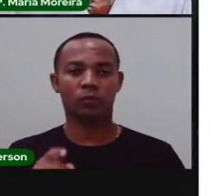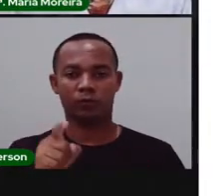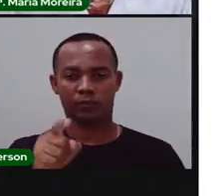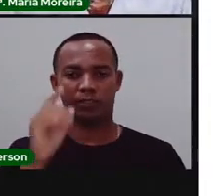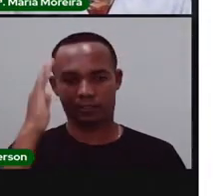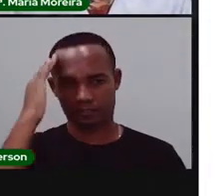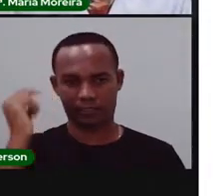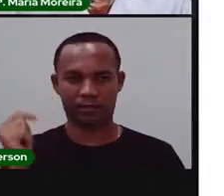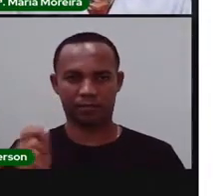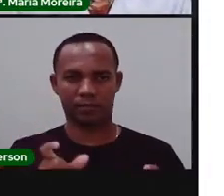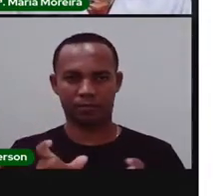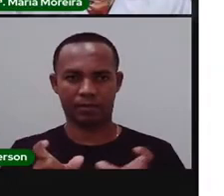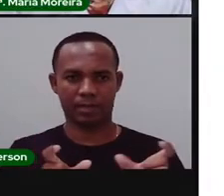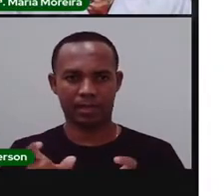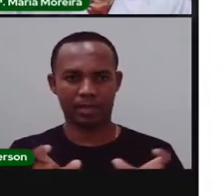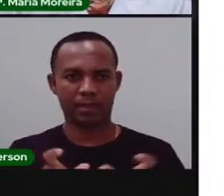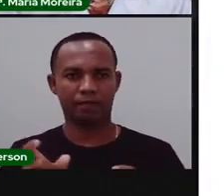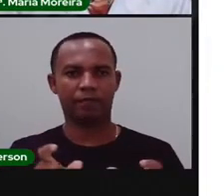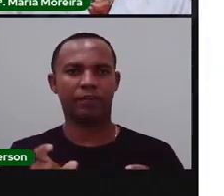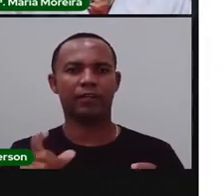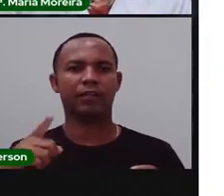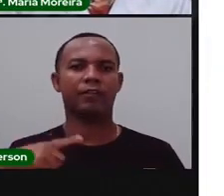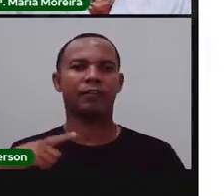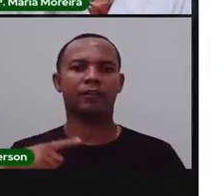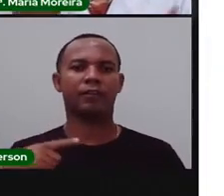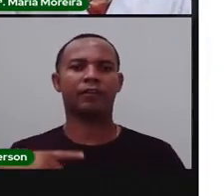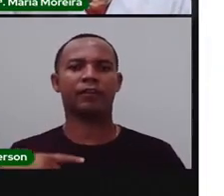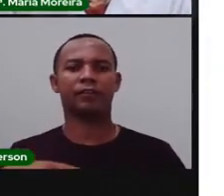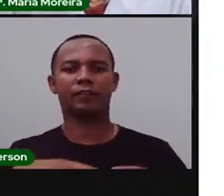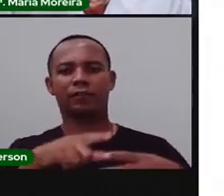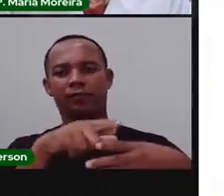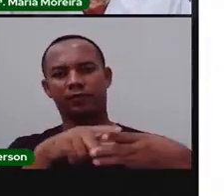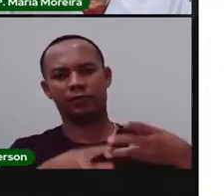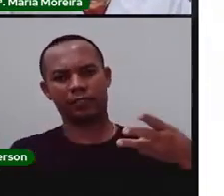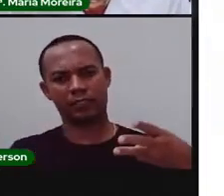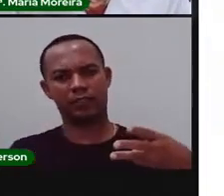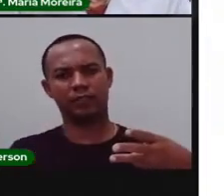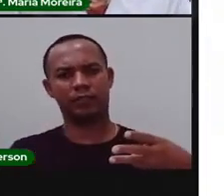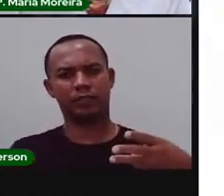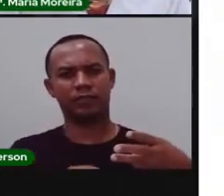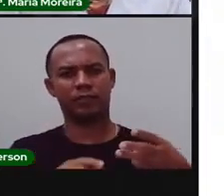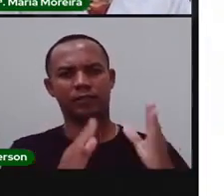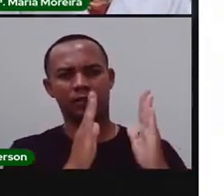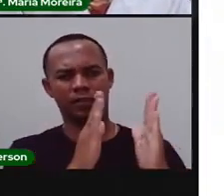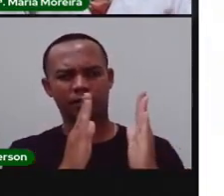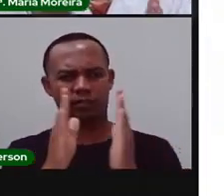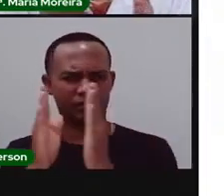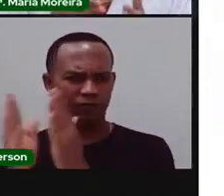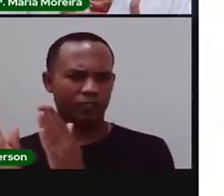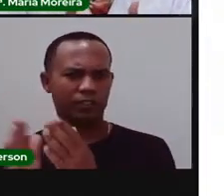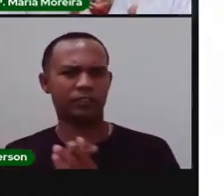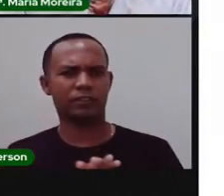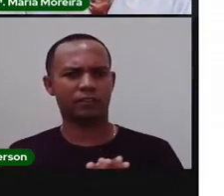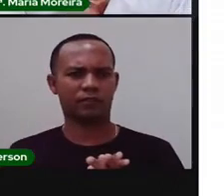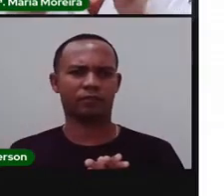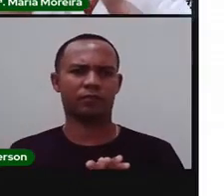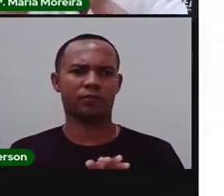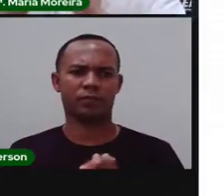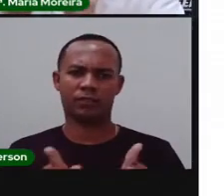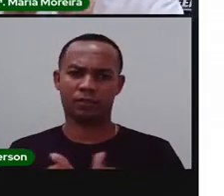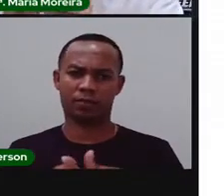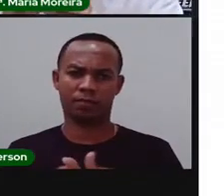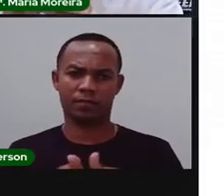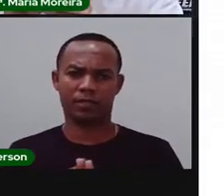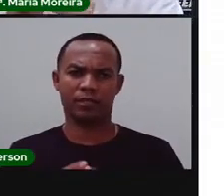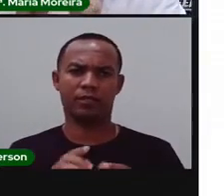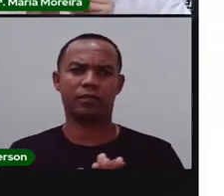sabem, as palavras elas são classificadas e não vai ser diferente com relação ao que a força